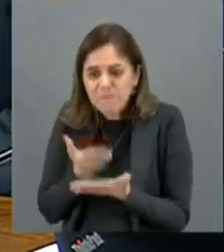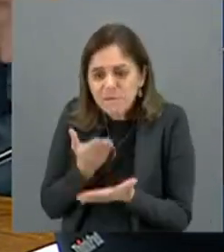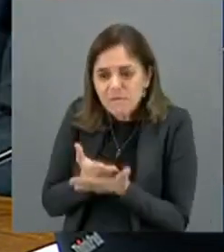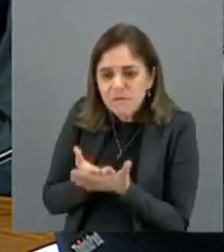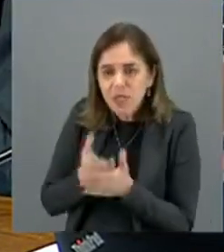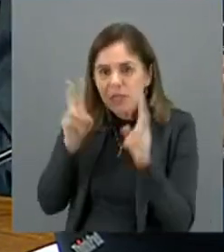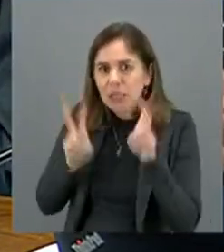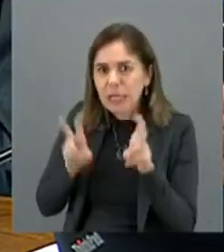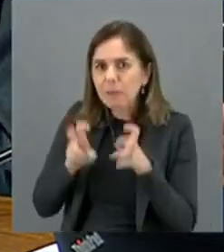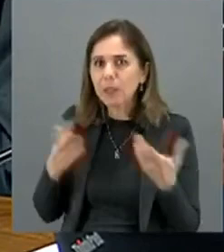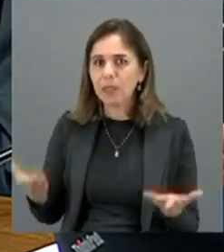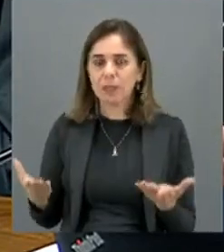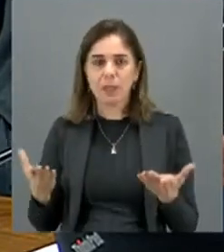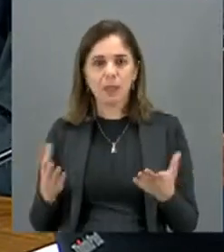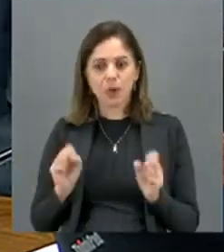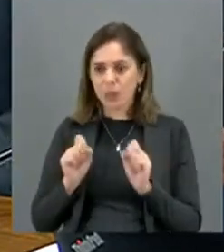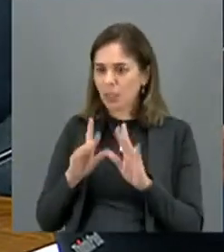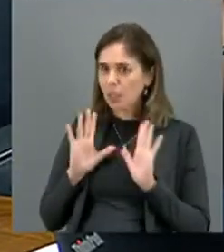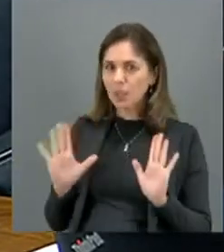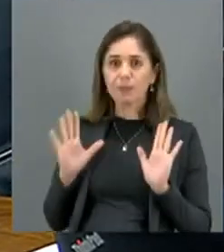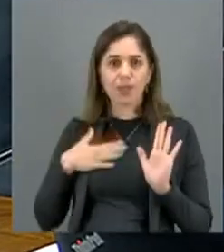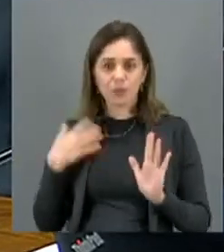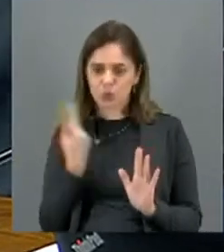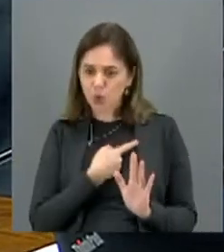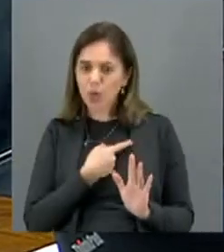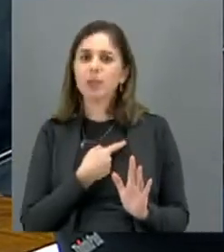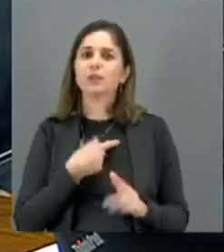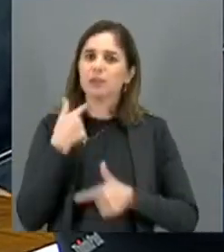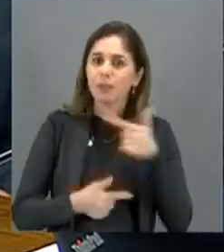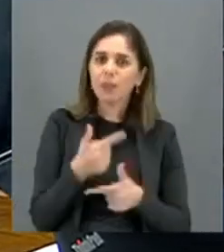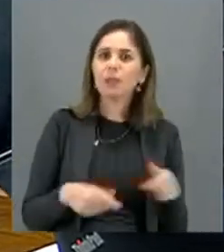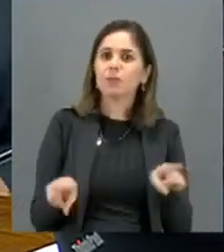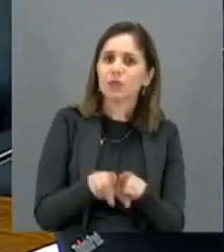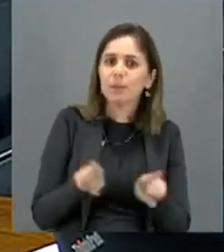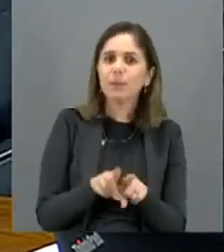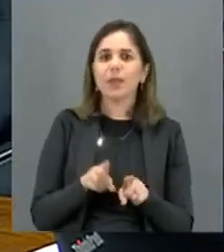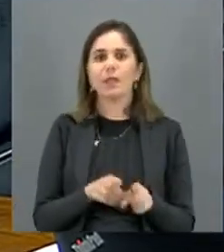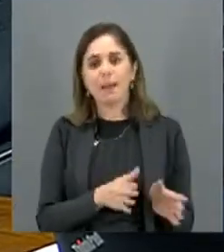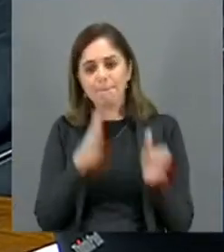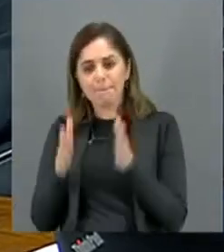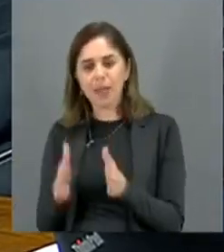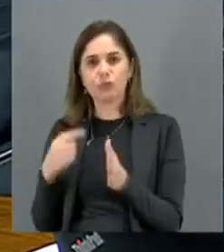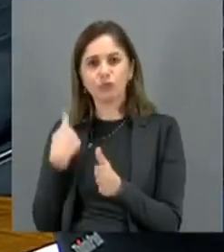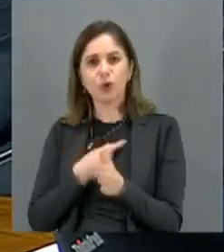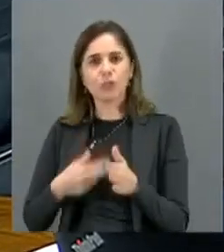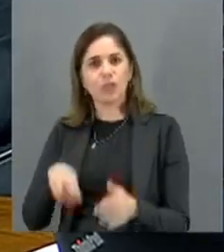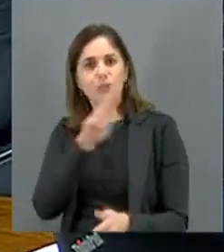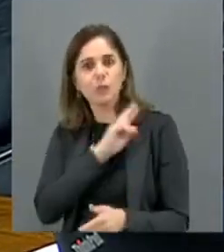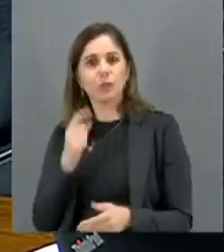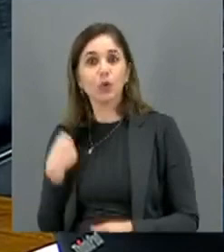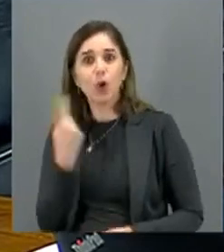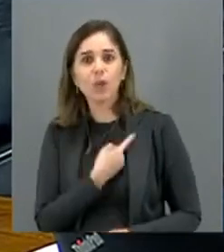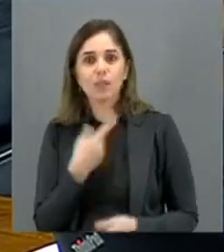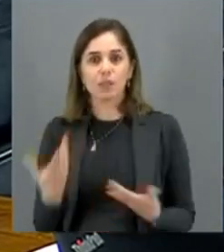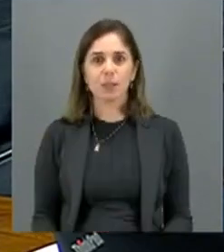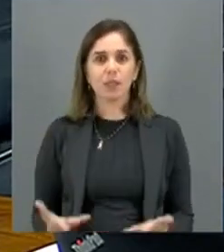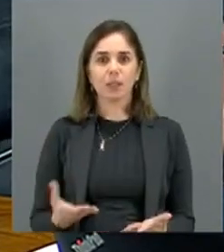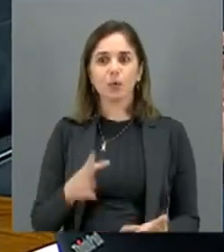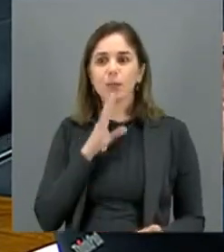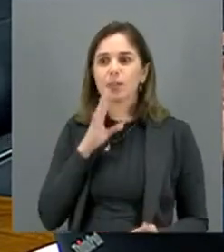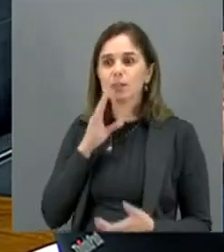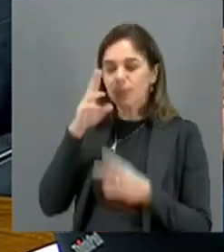sobre o tema, e nós faremos a nossa parte. Nós faremos a nossa parte em consonância com o sentimento da sociedade e com uma